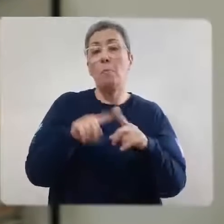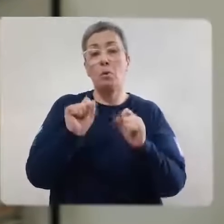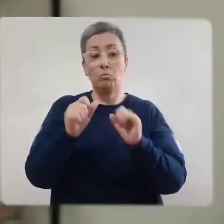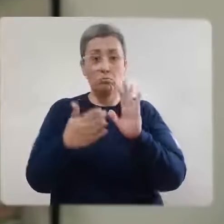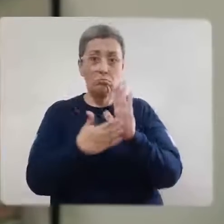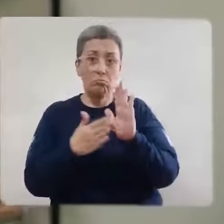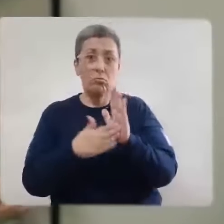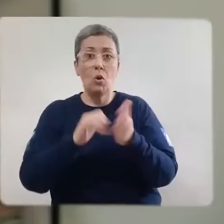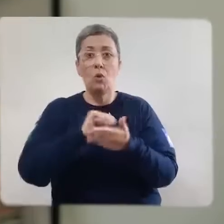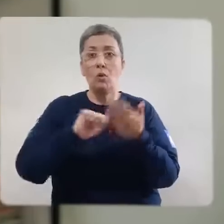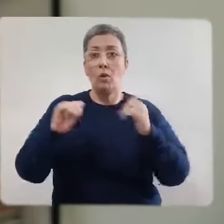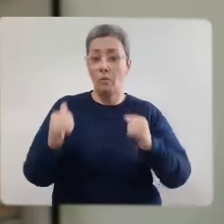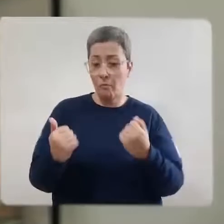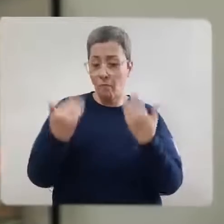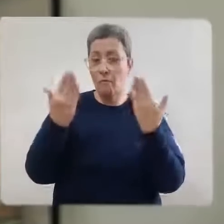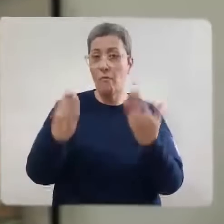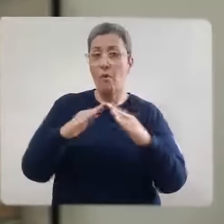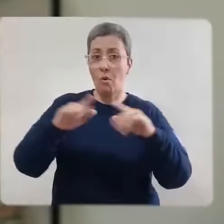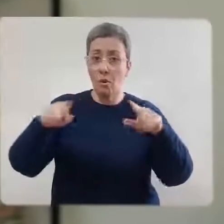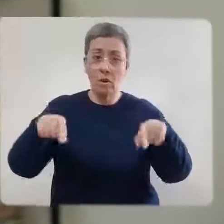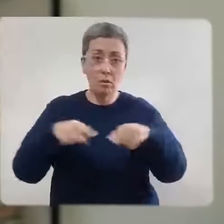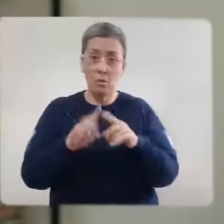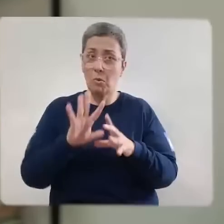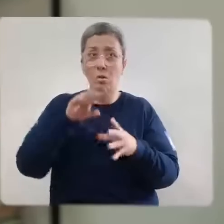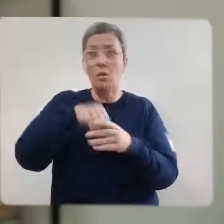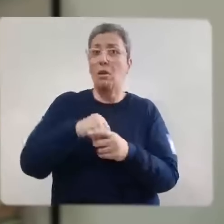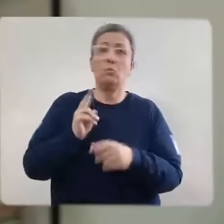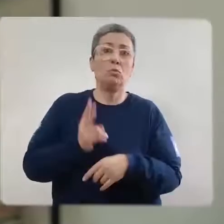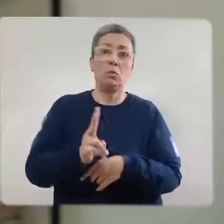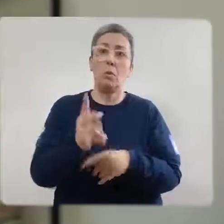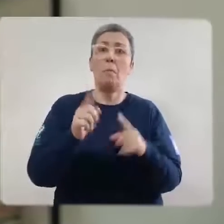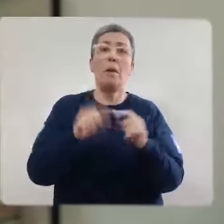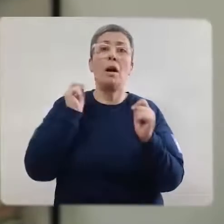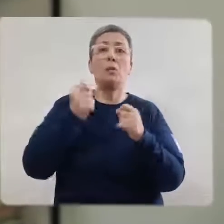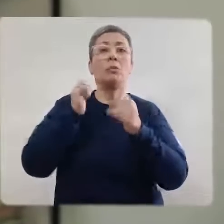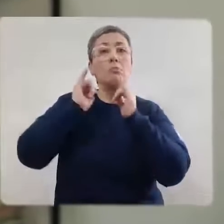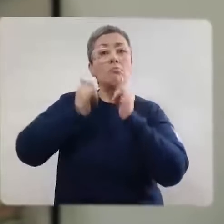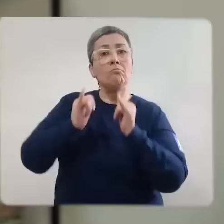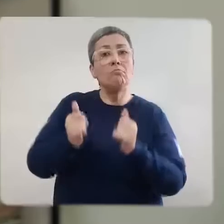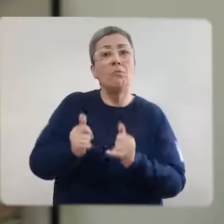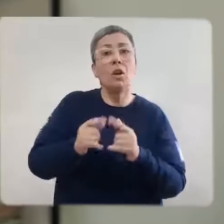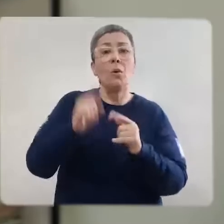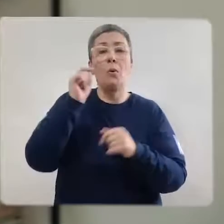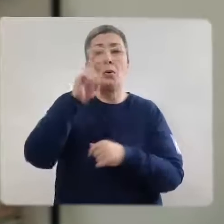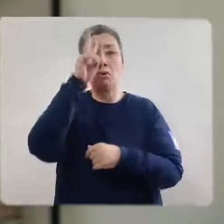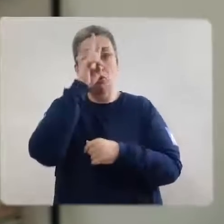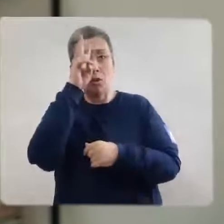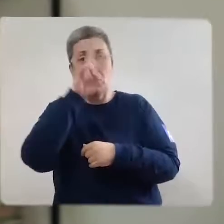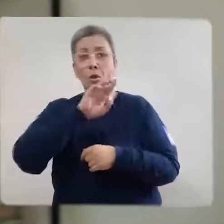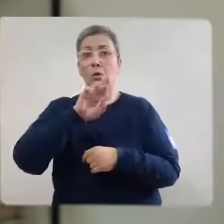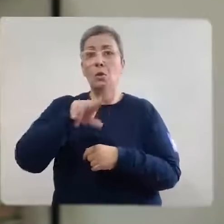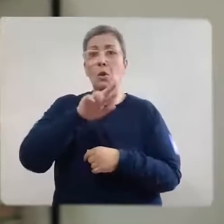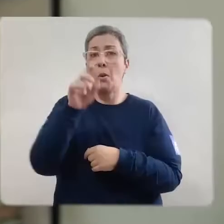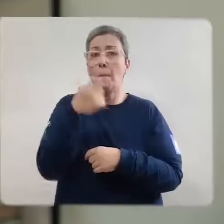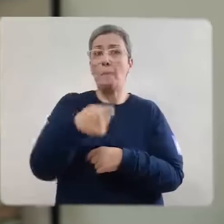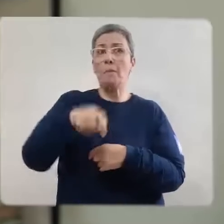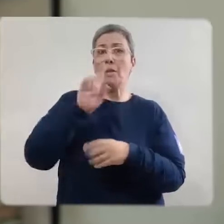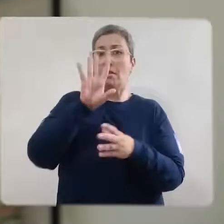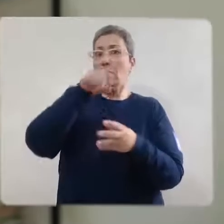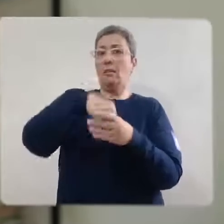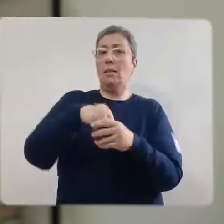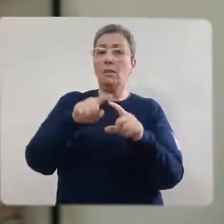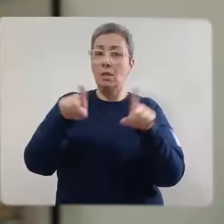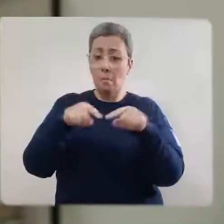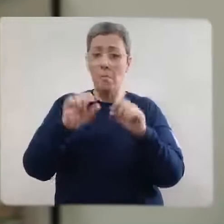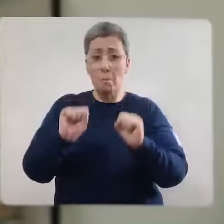posso propor atividades externas, não só em sala de aula, mas uma contação de histórias. Não necessariamente ela tem que ocorrer